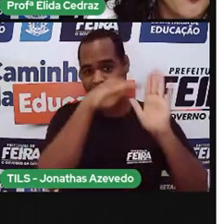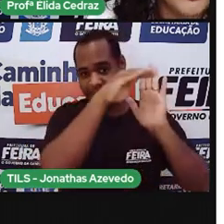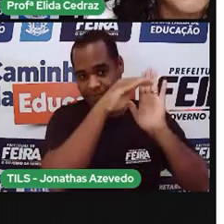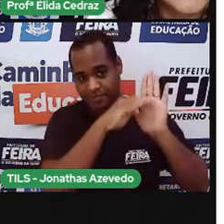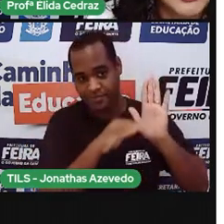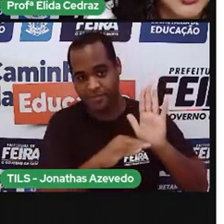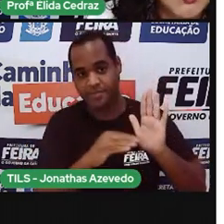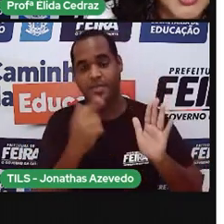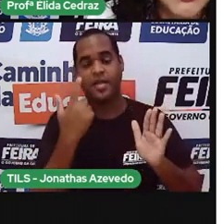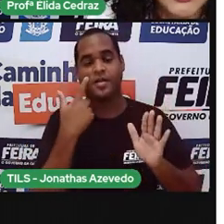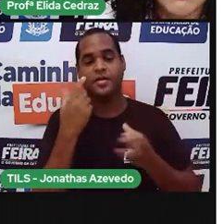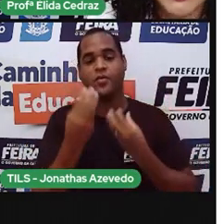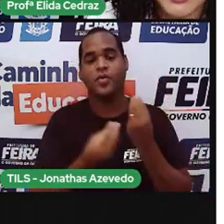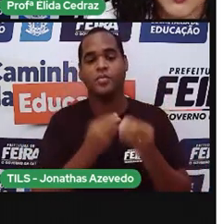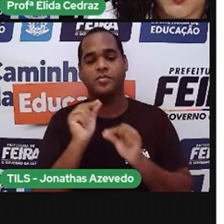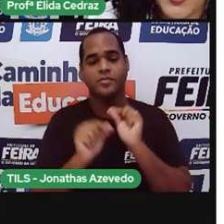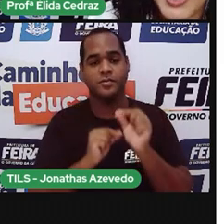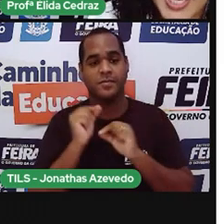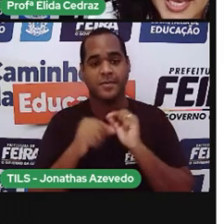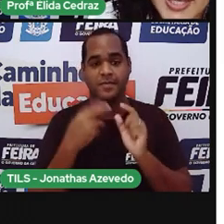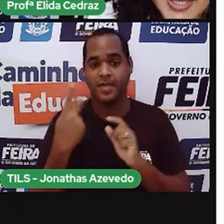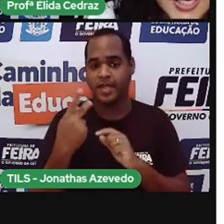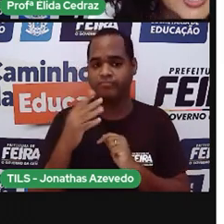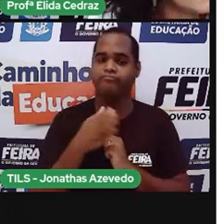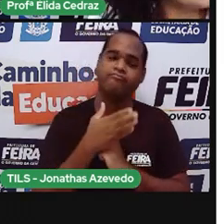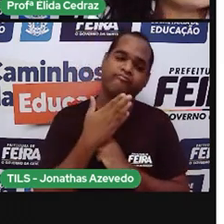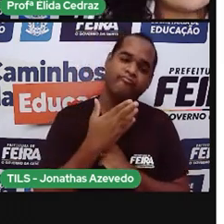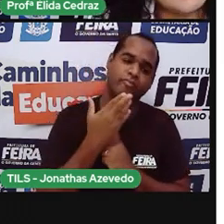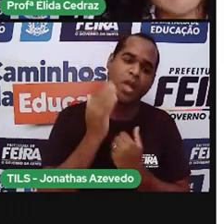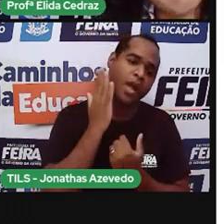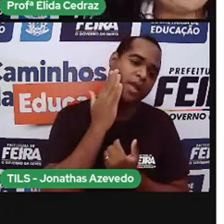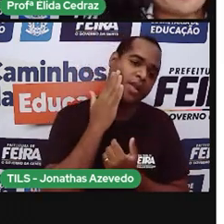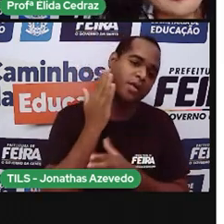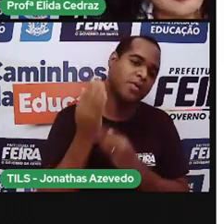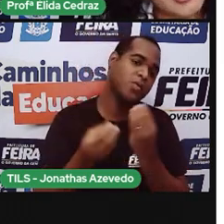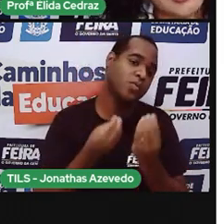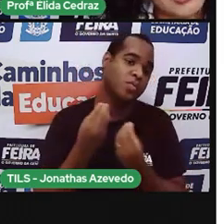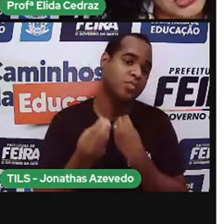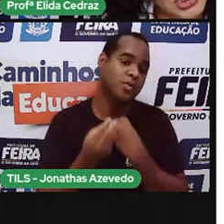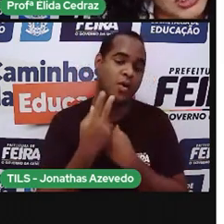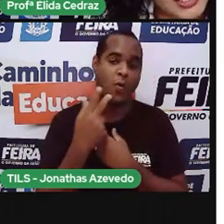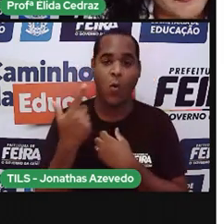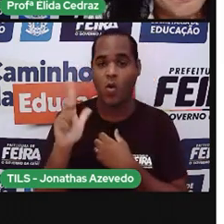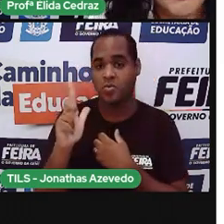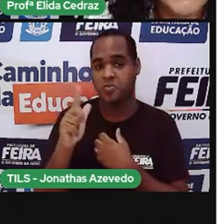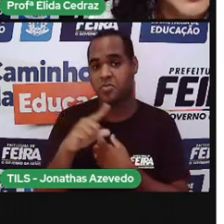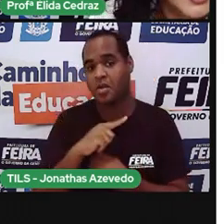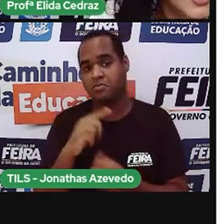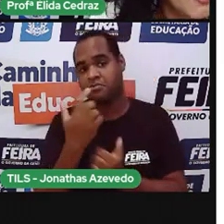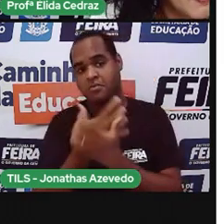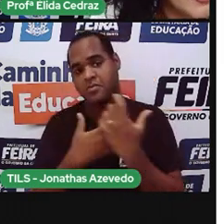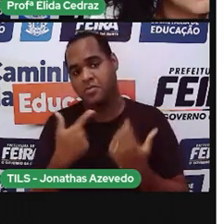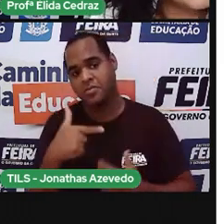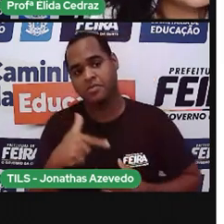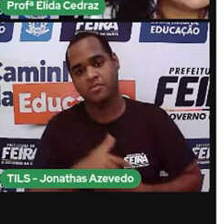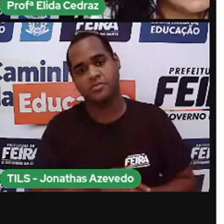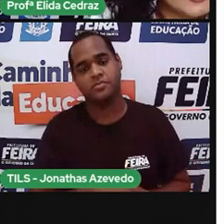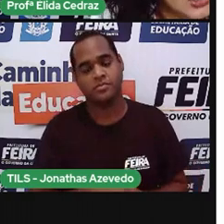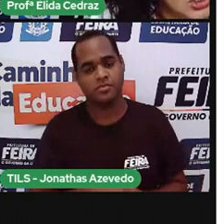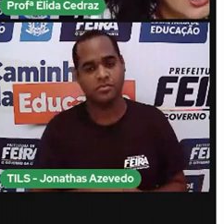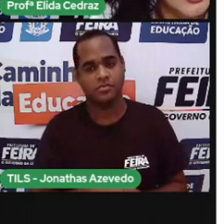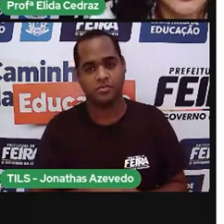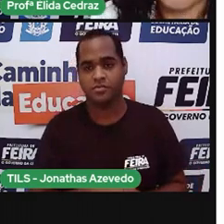abaixo outros instrumentos que você conhece e que não aparecem na cantiga. Lembrando